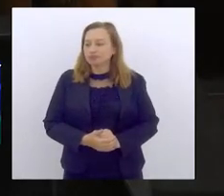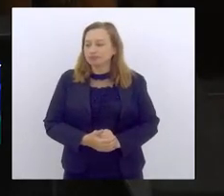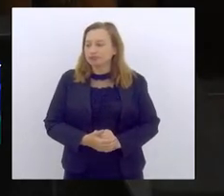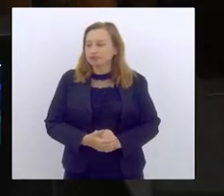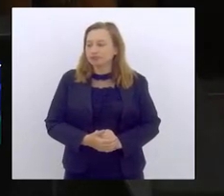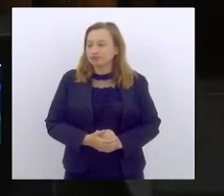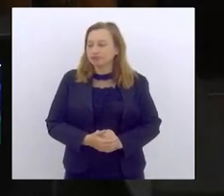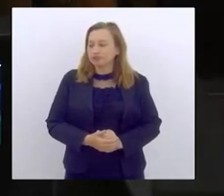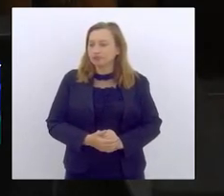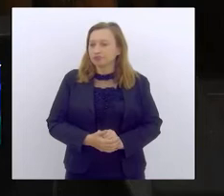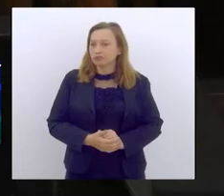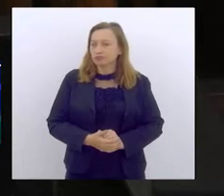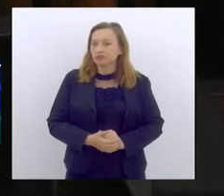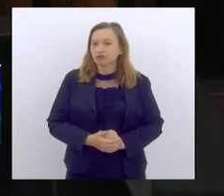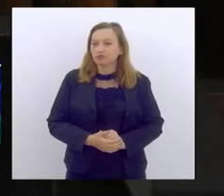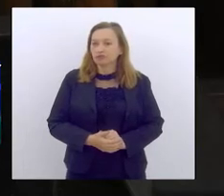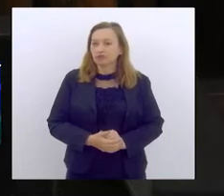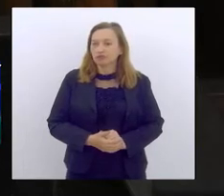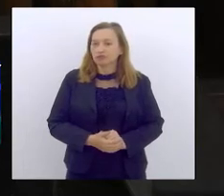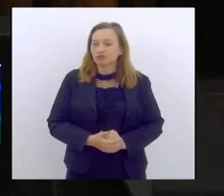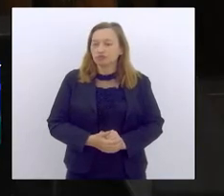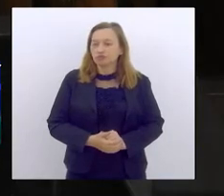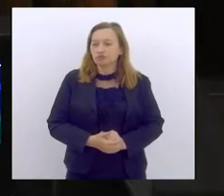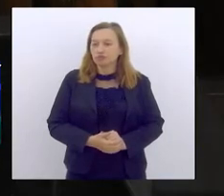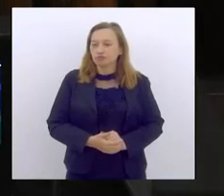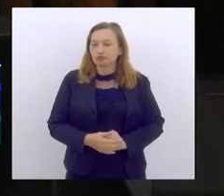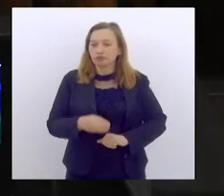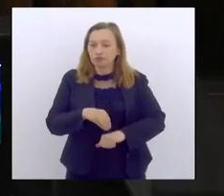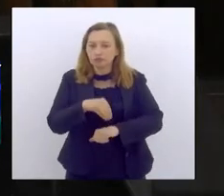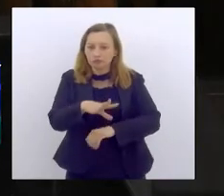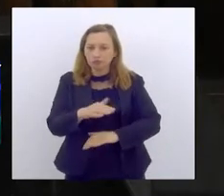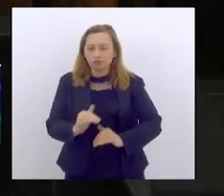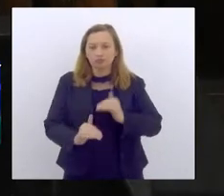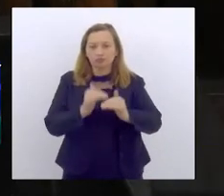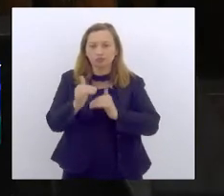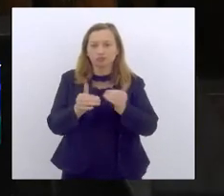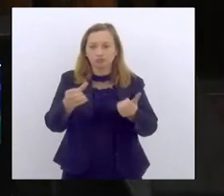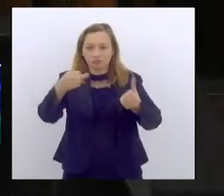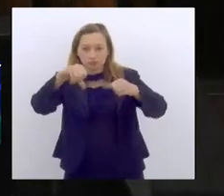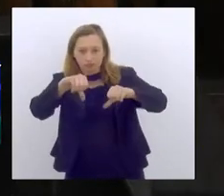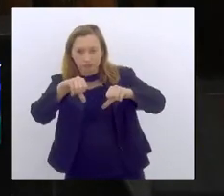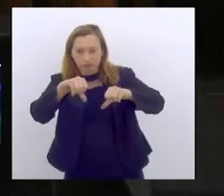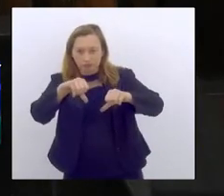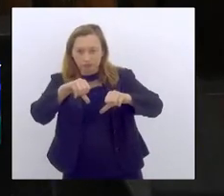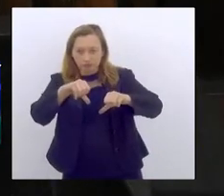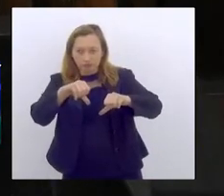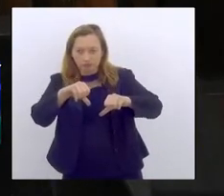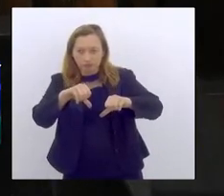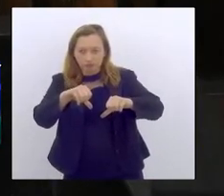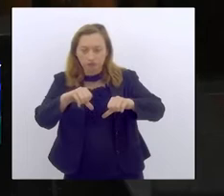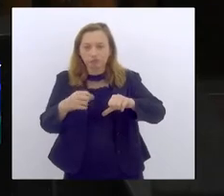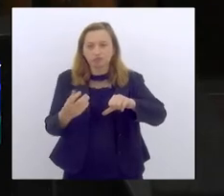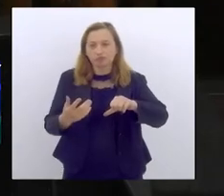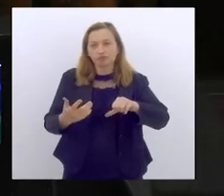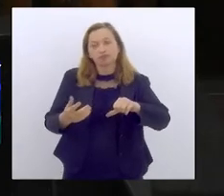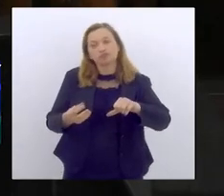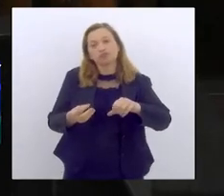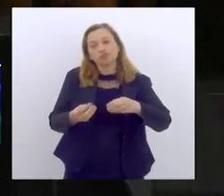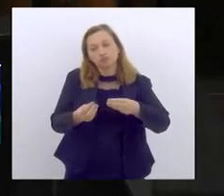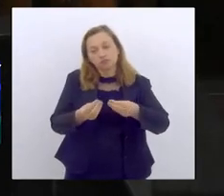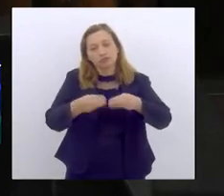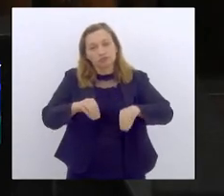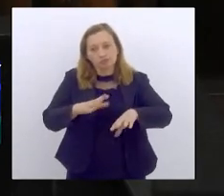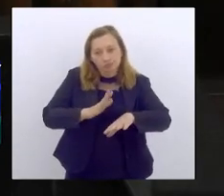forem piores os indicadores de desenvolvimento os dramas são